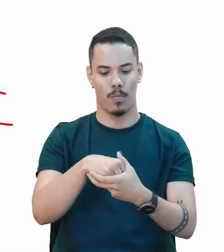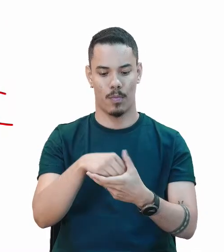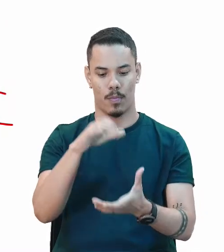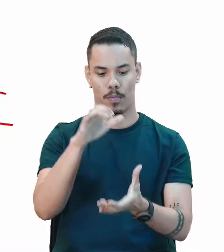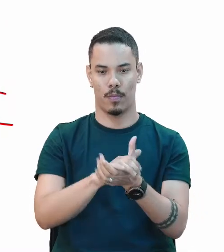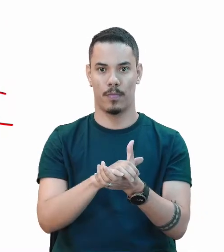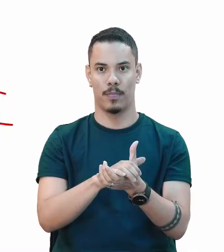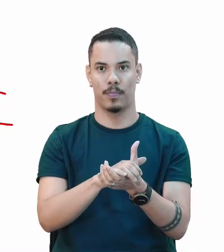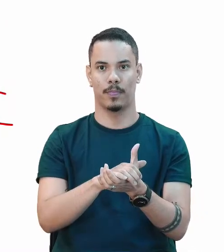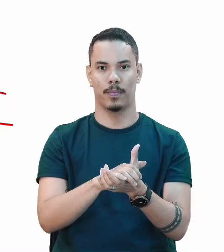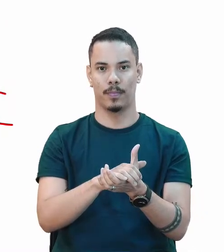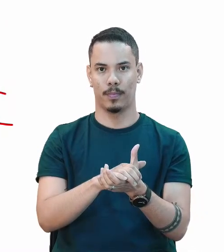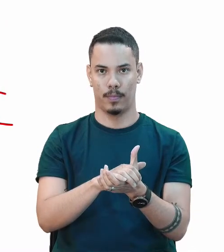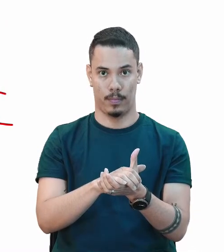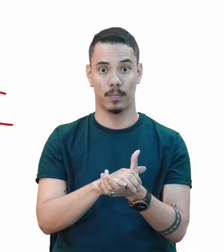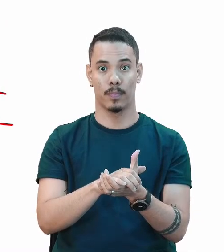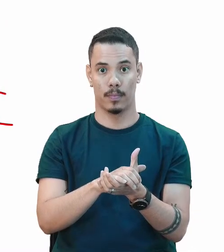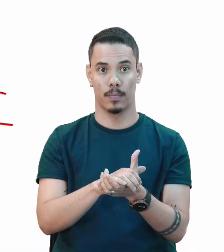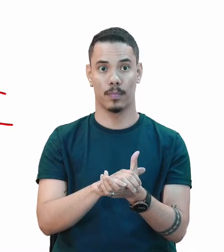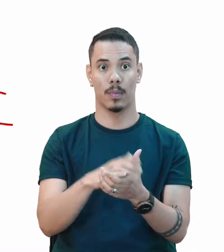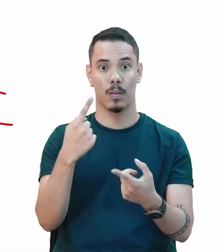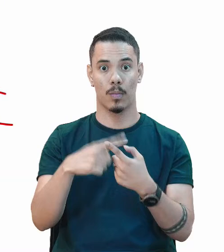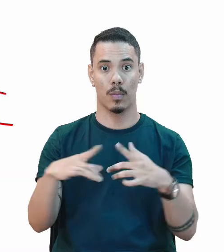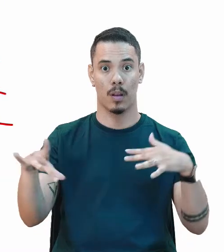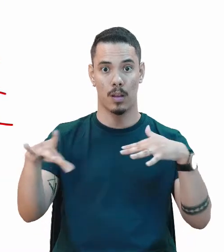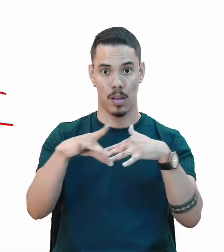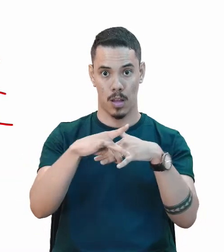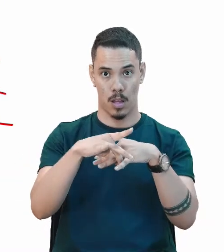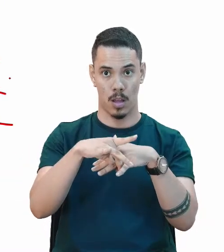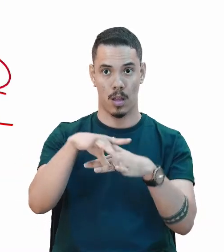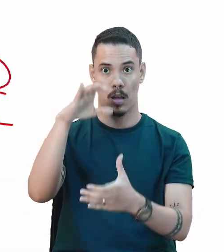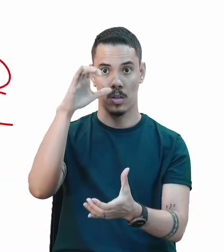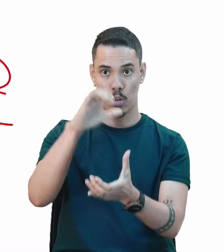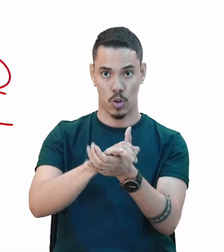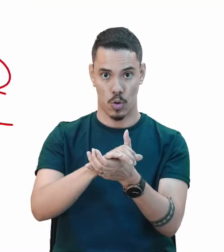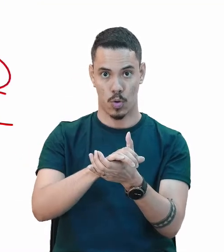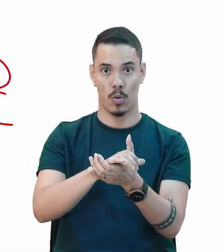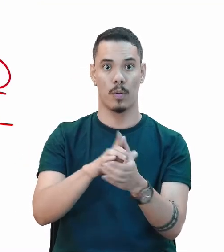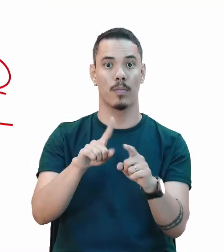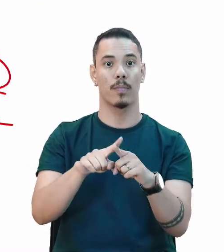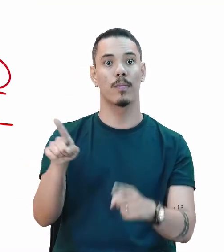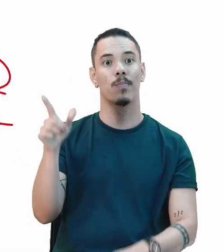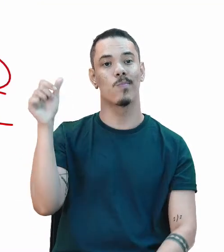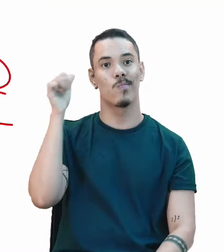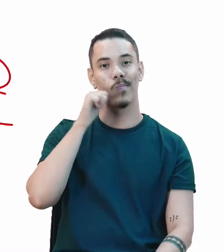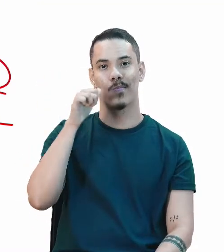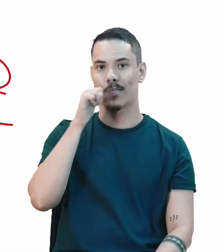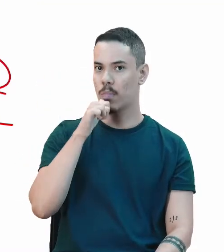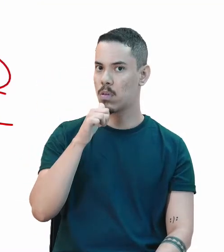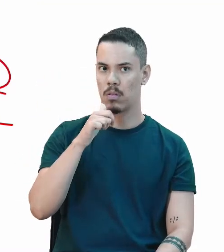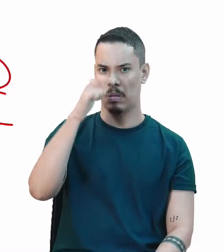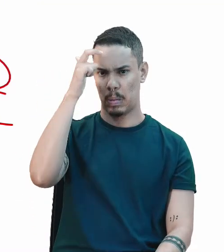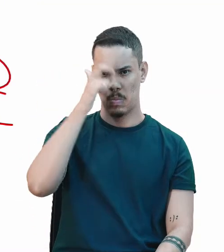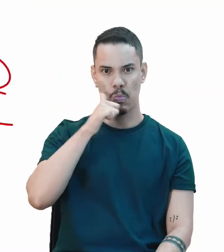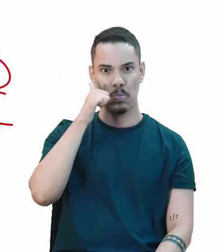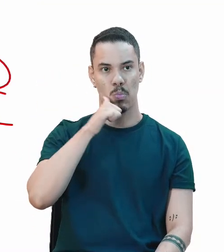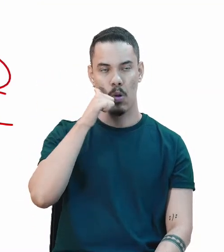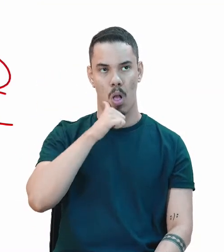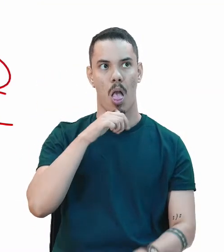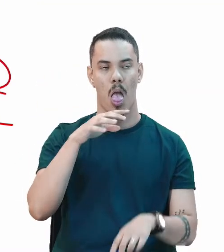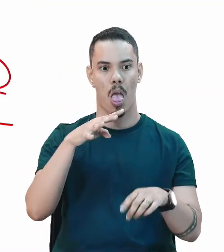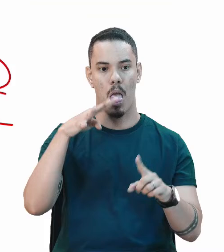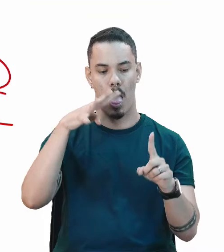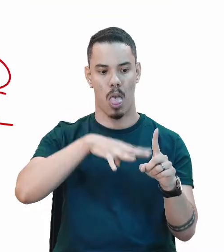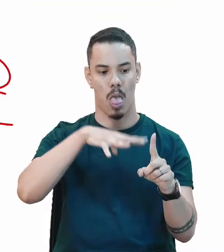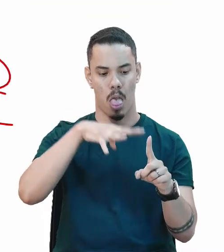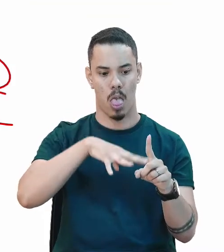casamento. Mesmo se casando com Crates, Hipárquia, ela não foi uma mulher submissa ao